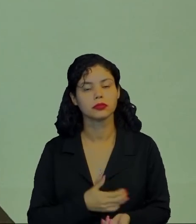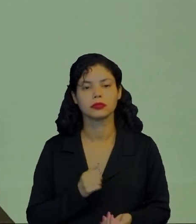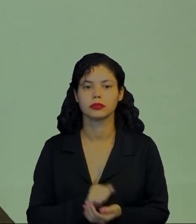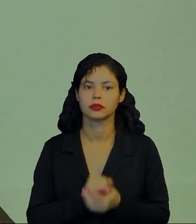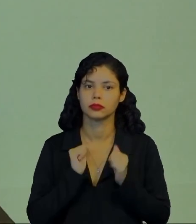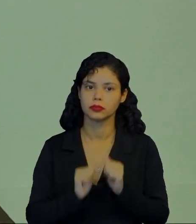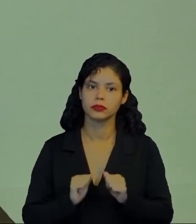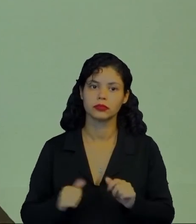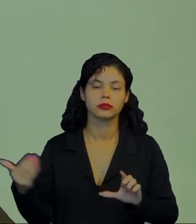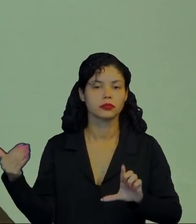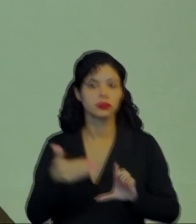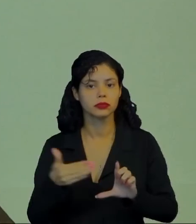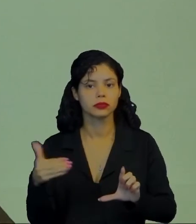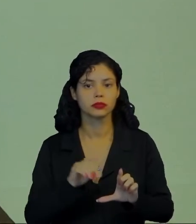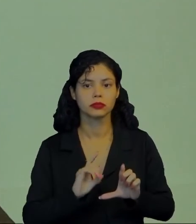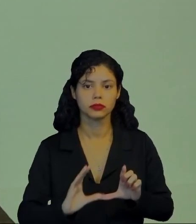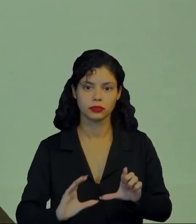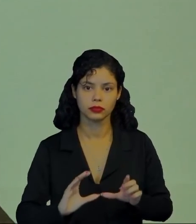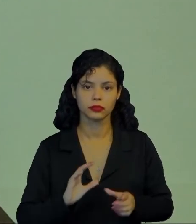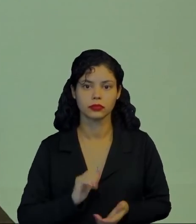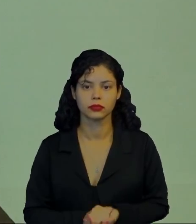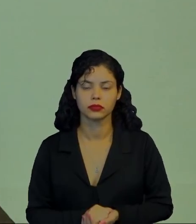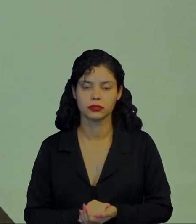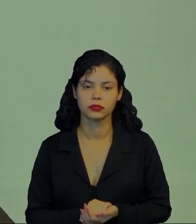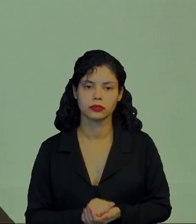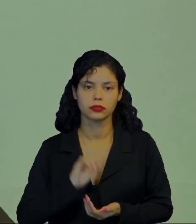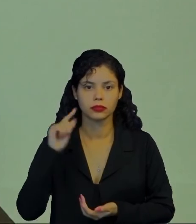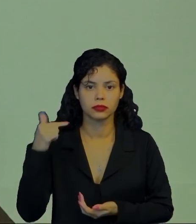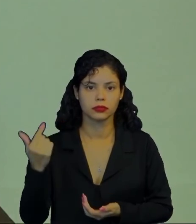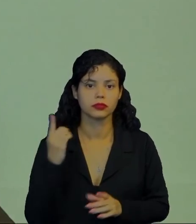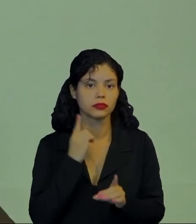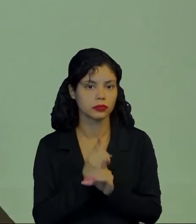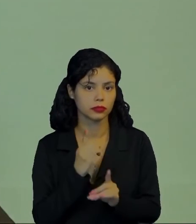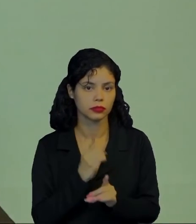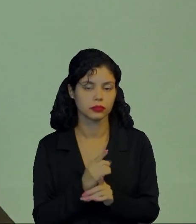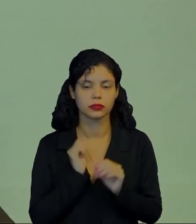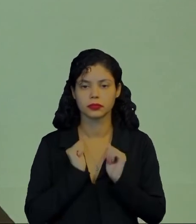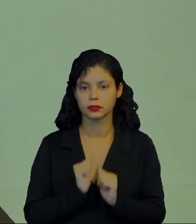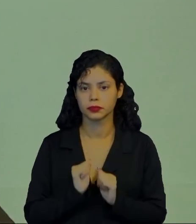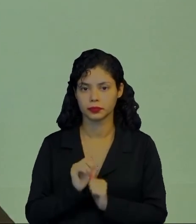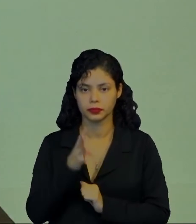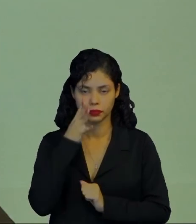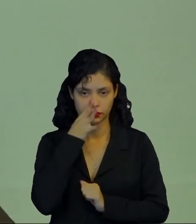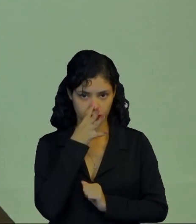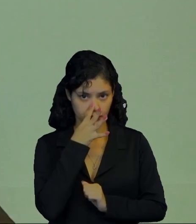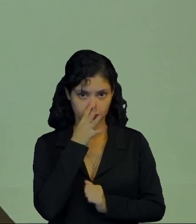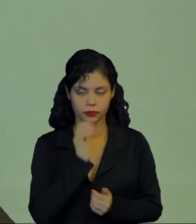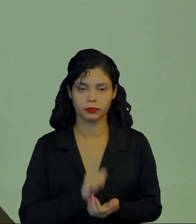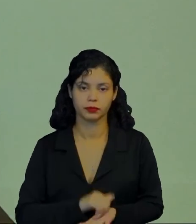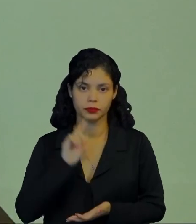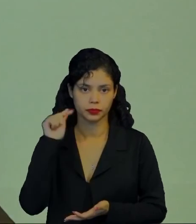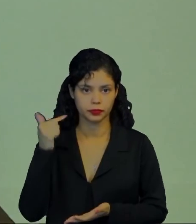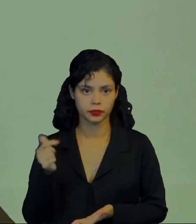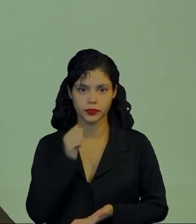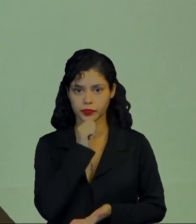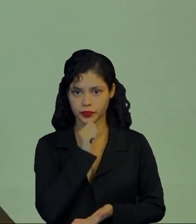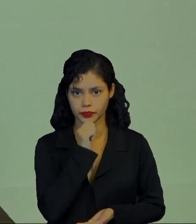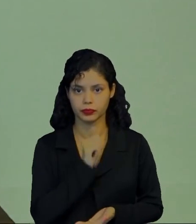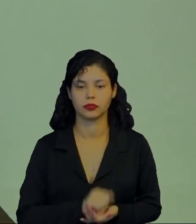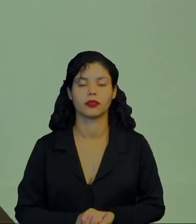vocês podem acessar a plataforma Eduque. Lá você vai poder assistir essa aula e outras